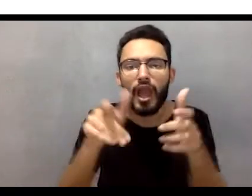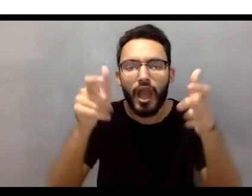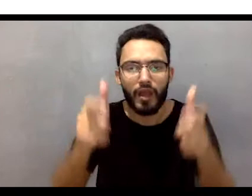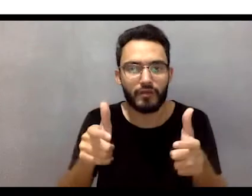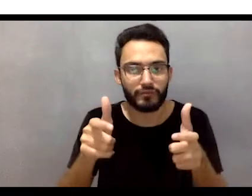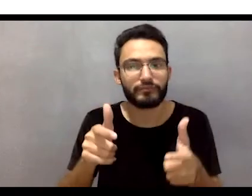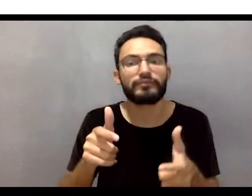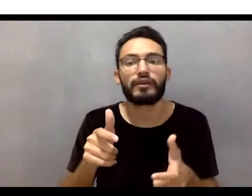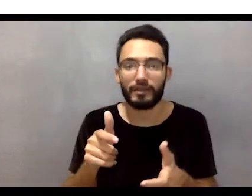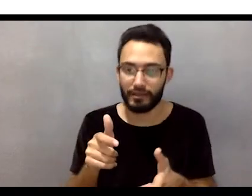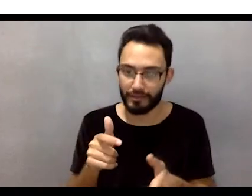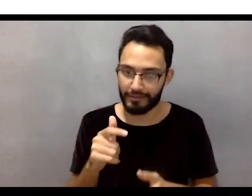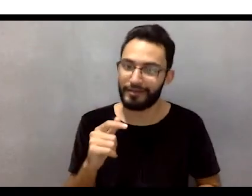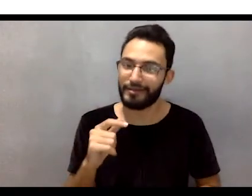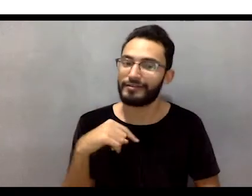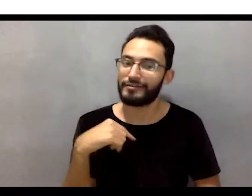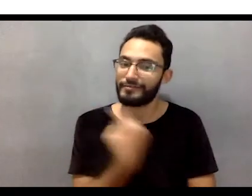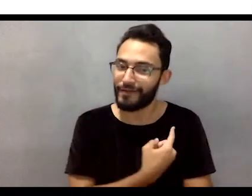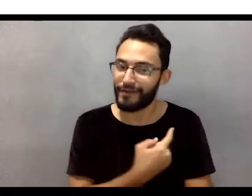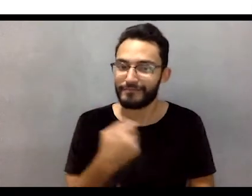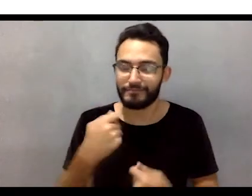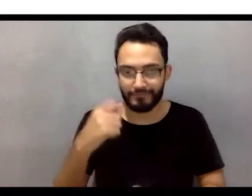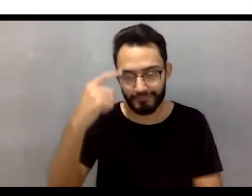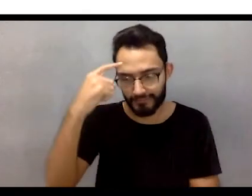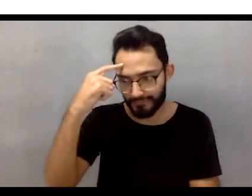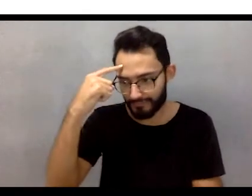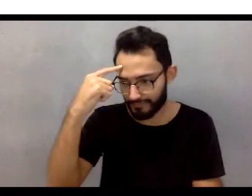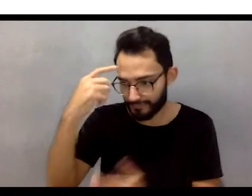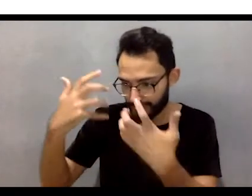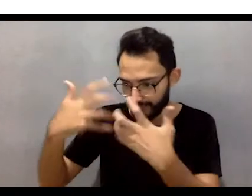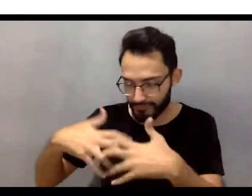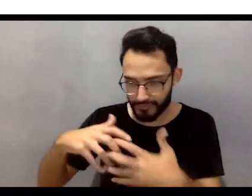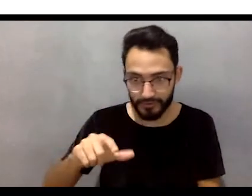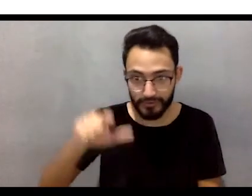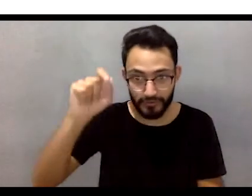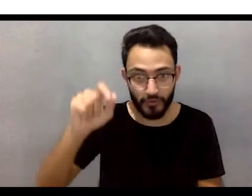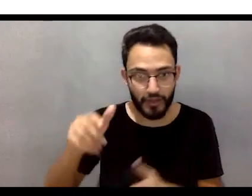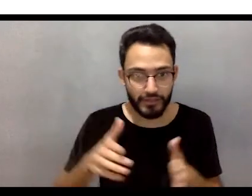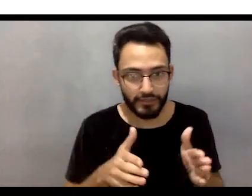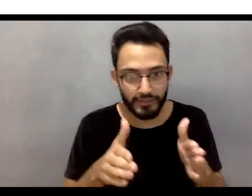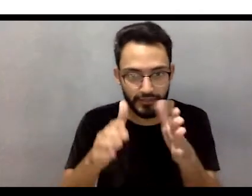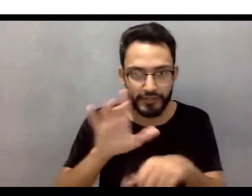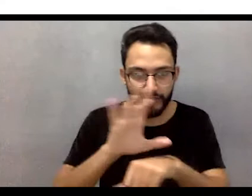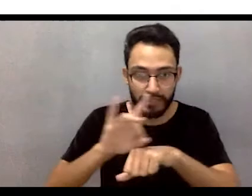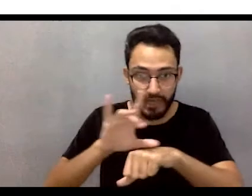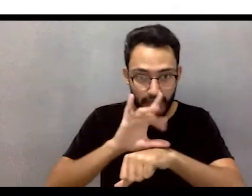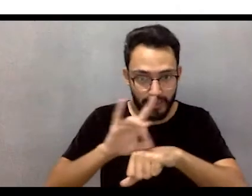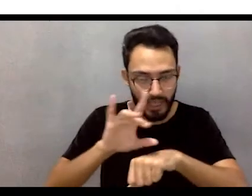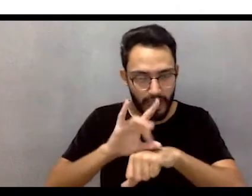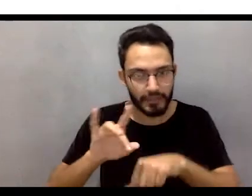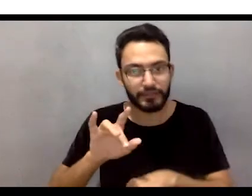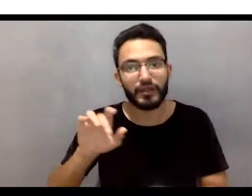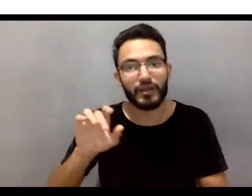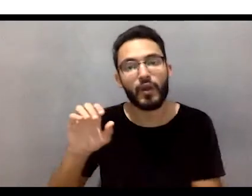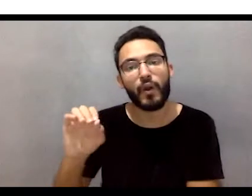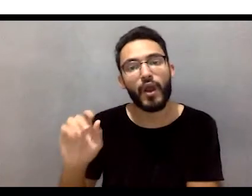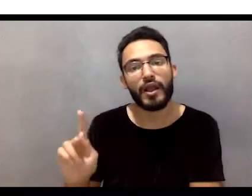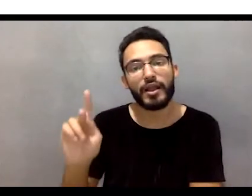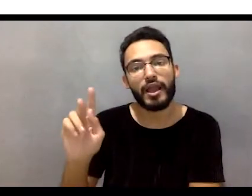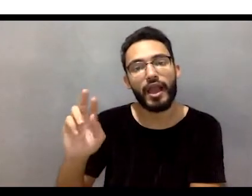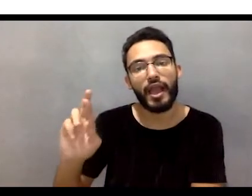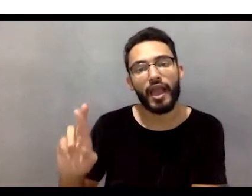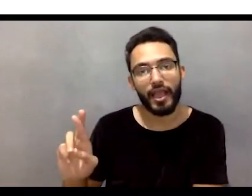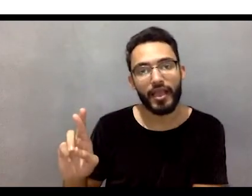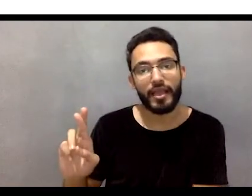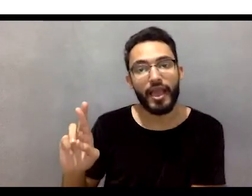No fundo, nós aqui definimos esses direcionadores estratégicos como as OKRs,